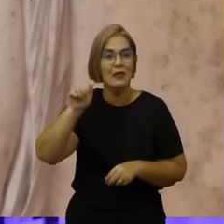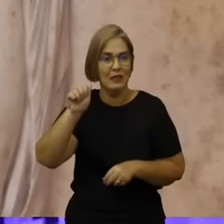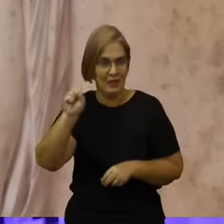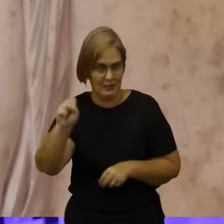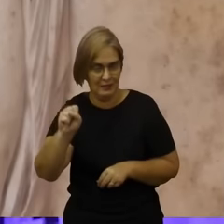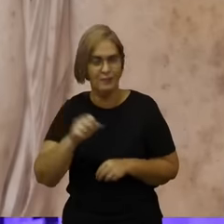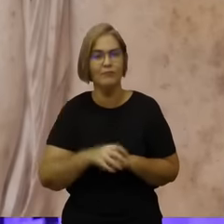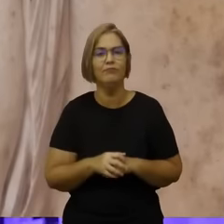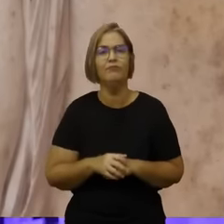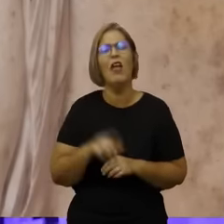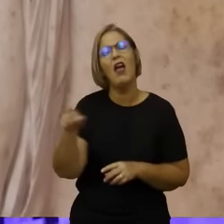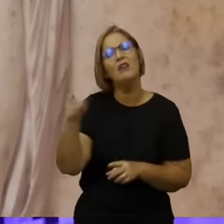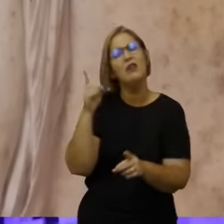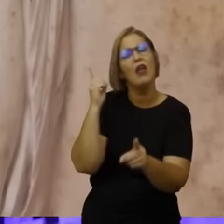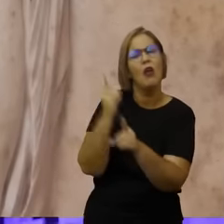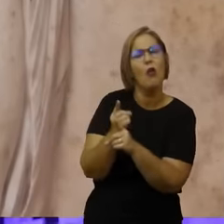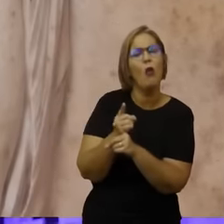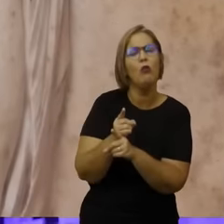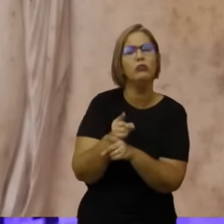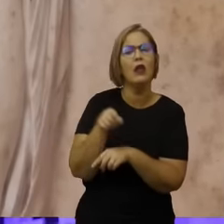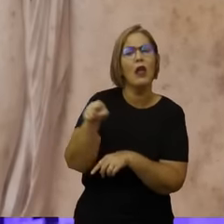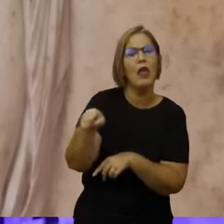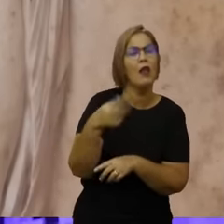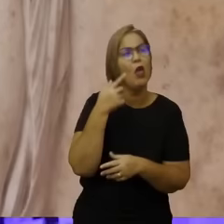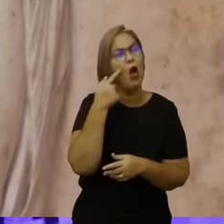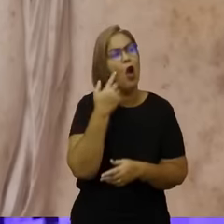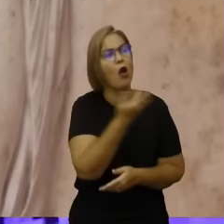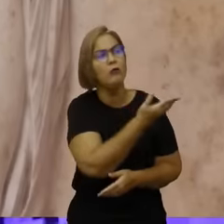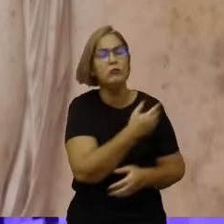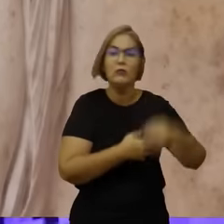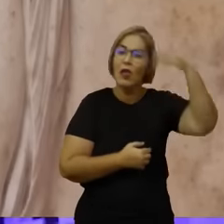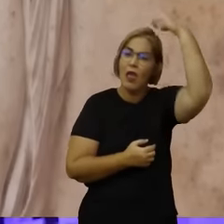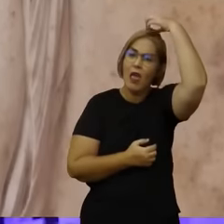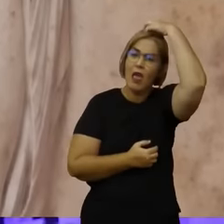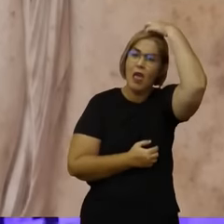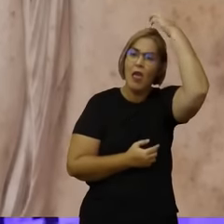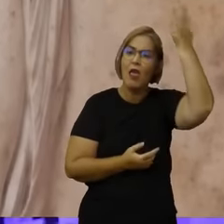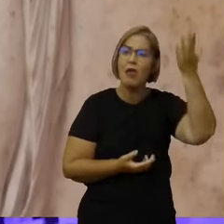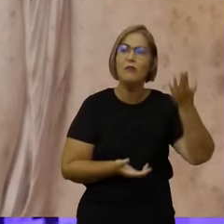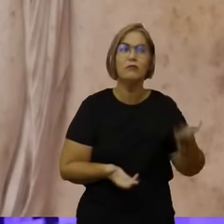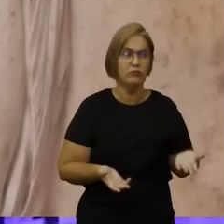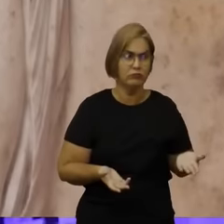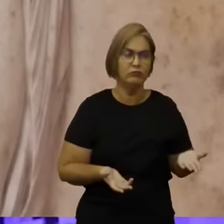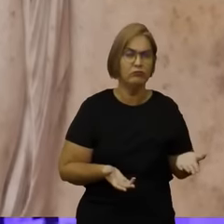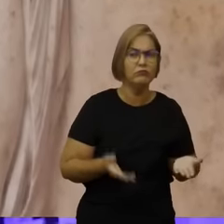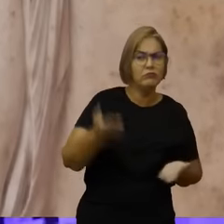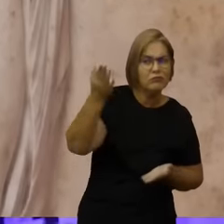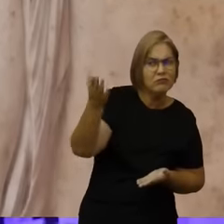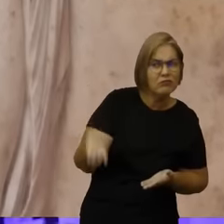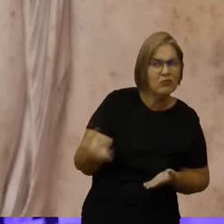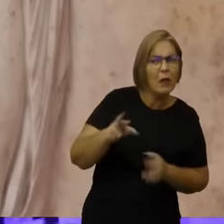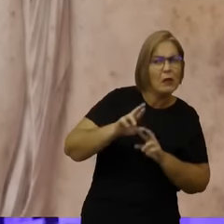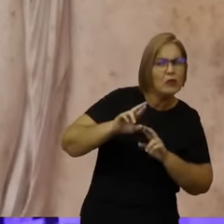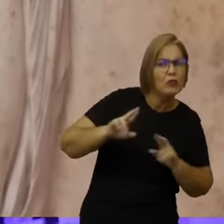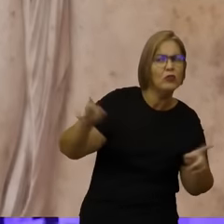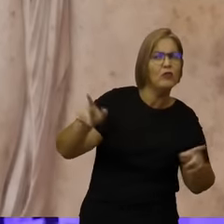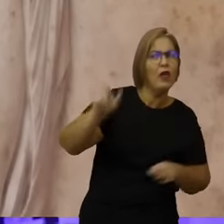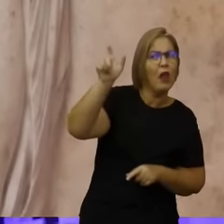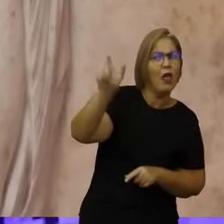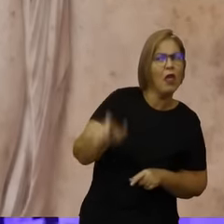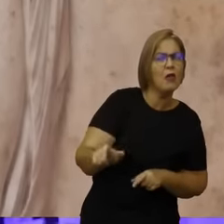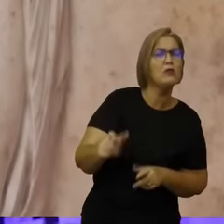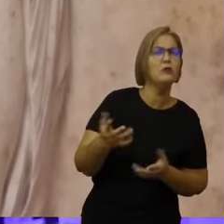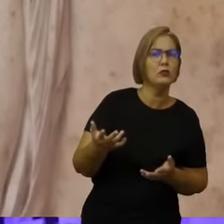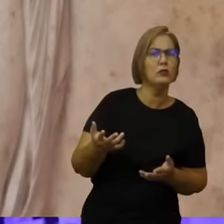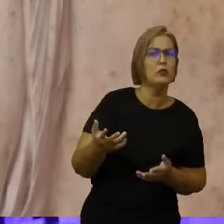sátiro e chamam o rei. O rei vê que ele é ali uma figura, enfim, diferente e divina.